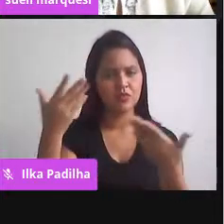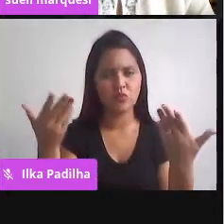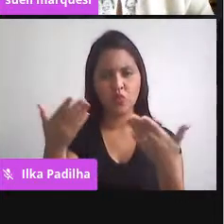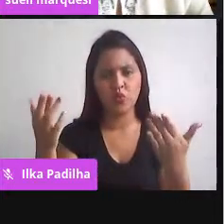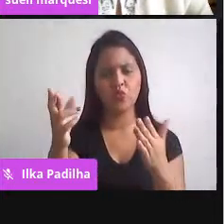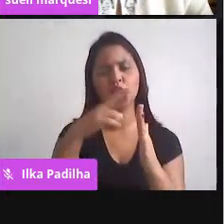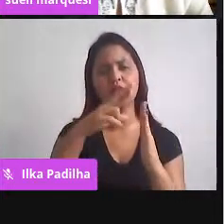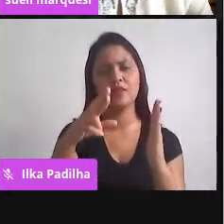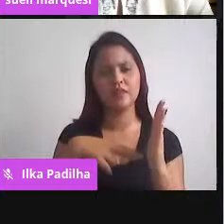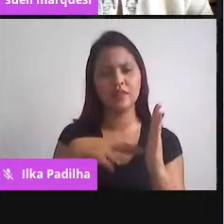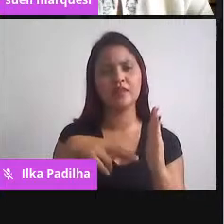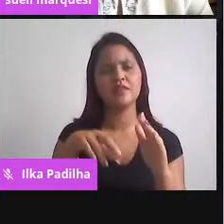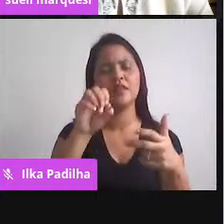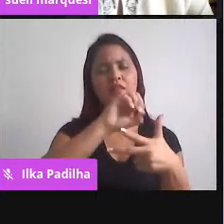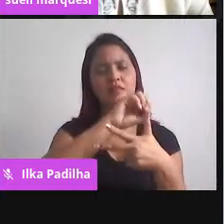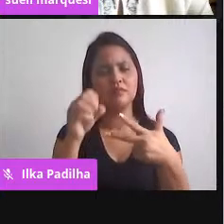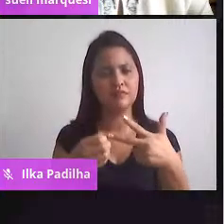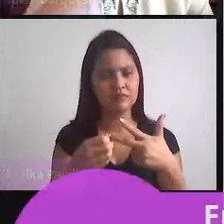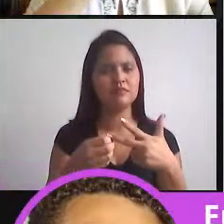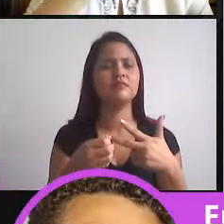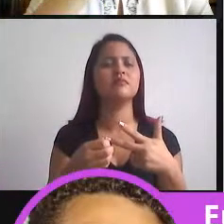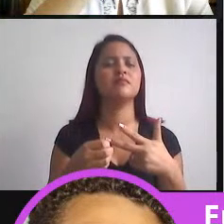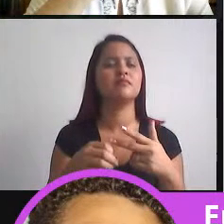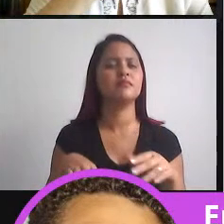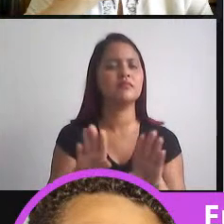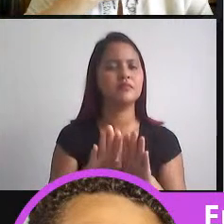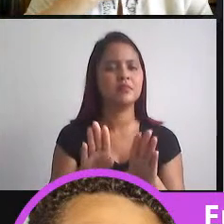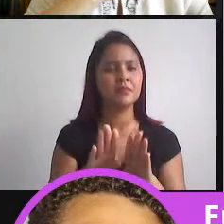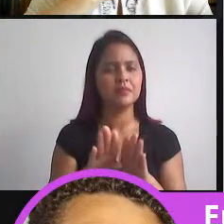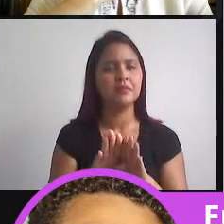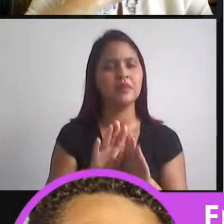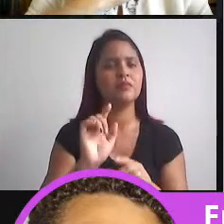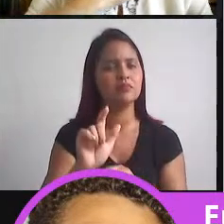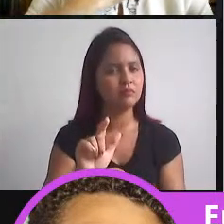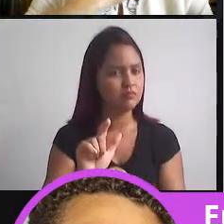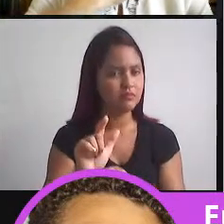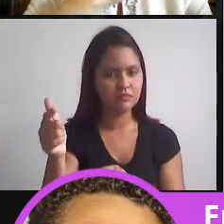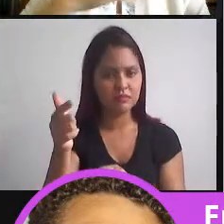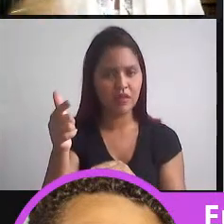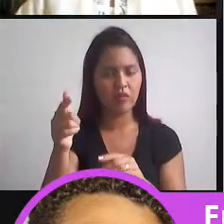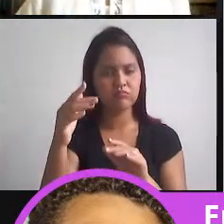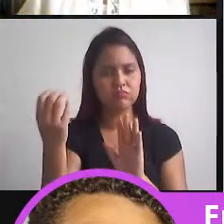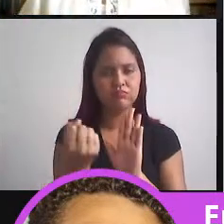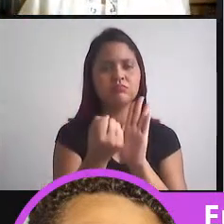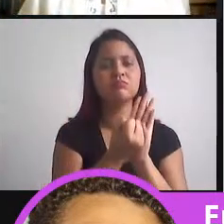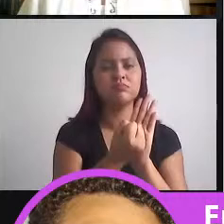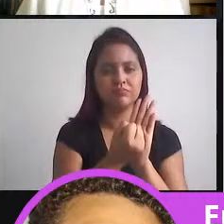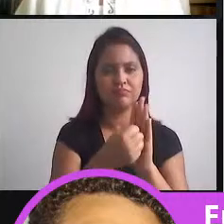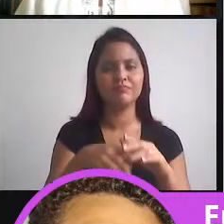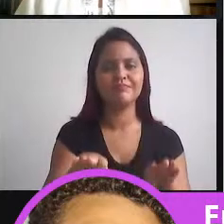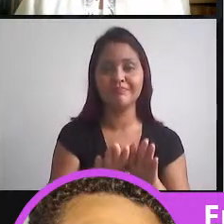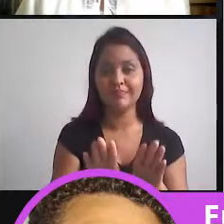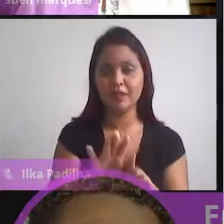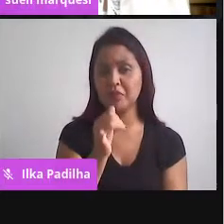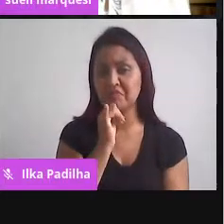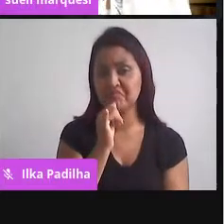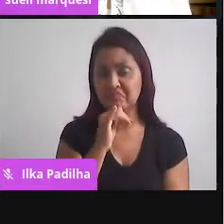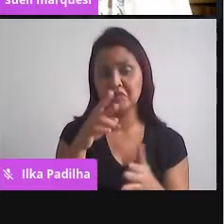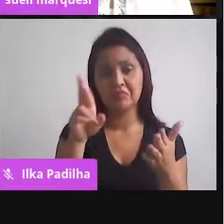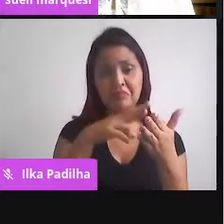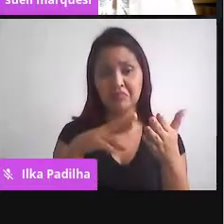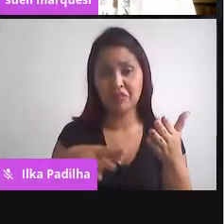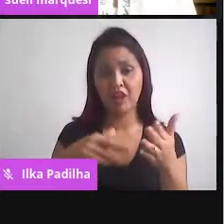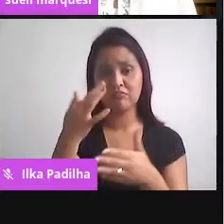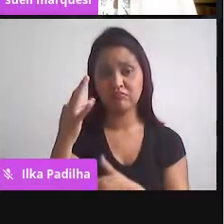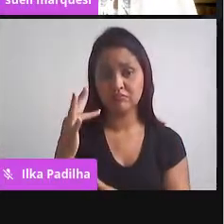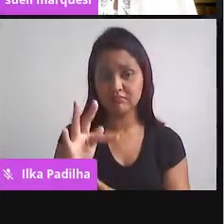Enem, redações mais também de outros registros, por exemplo, relatórios